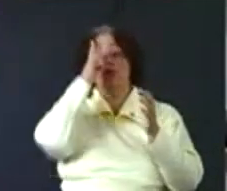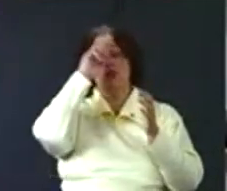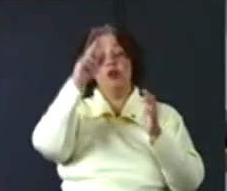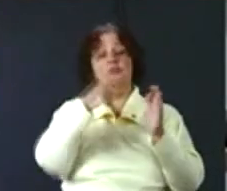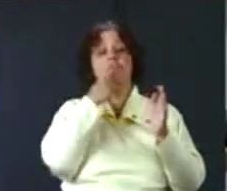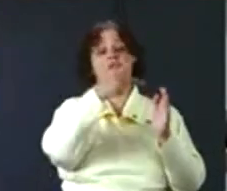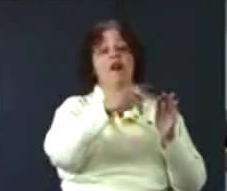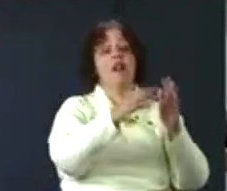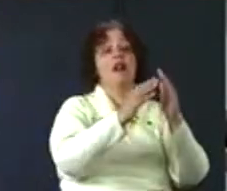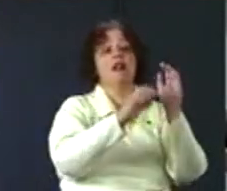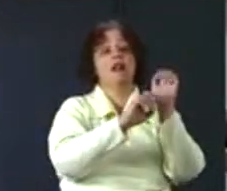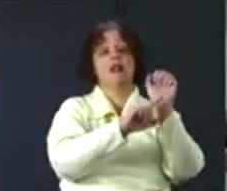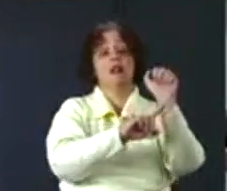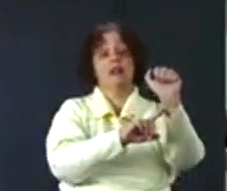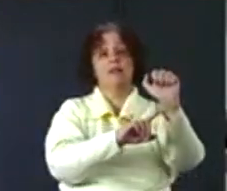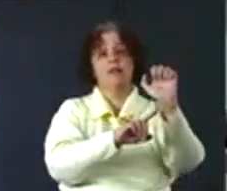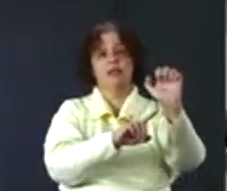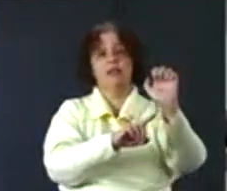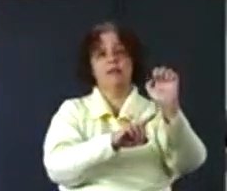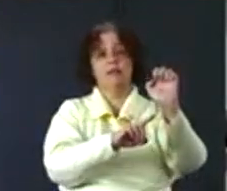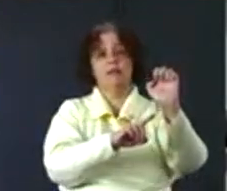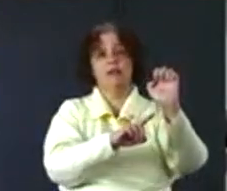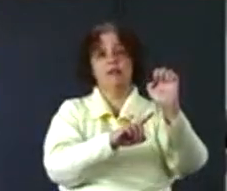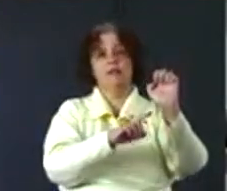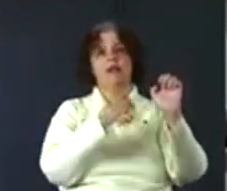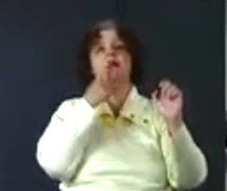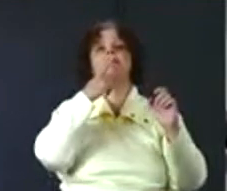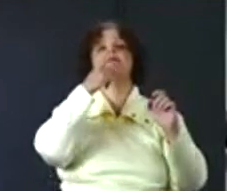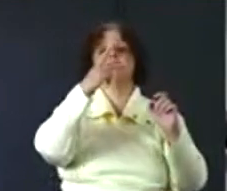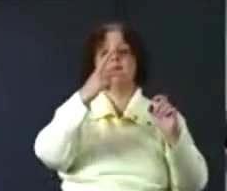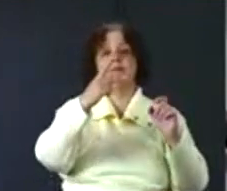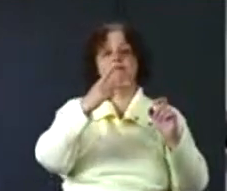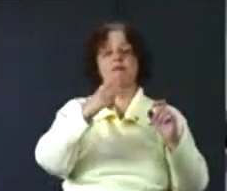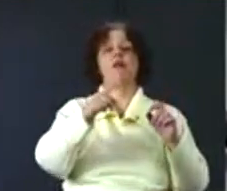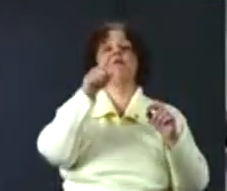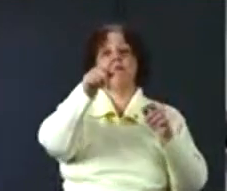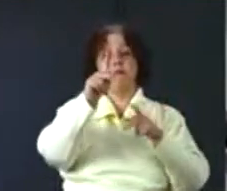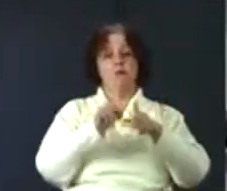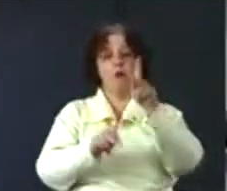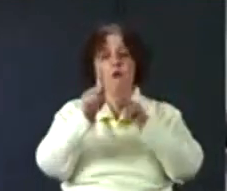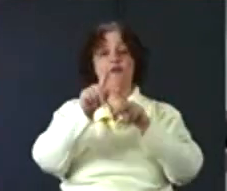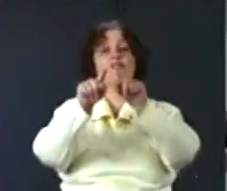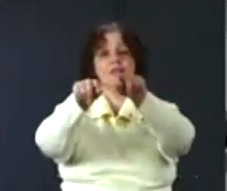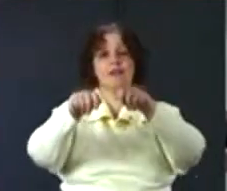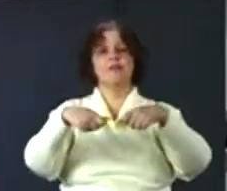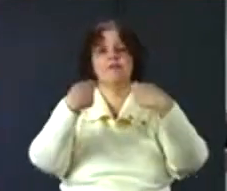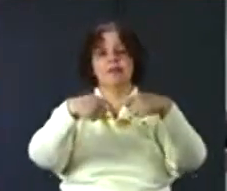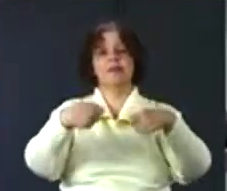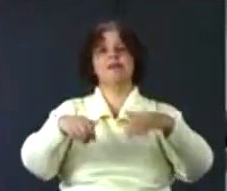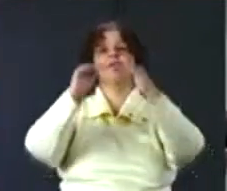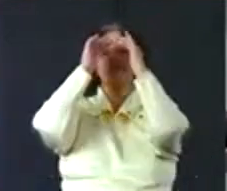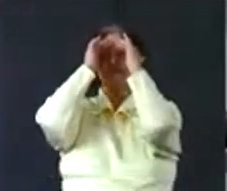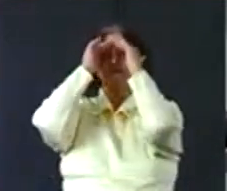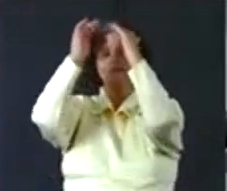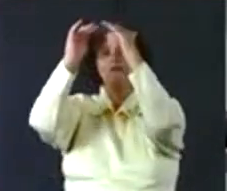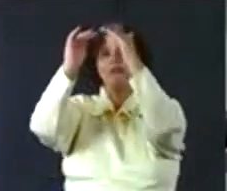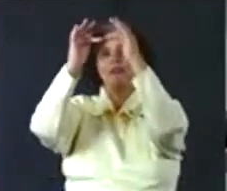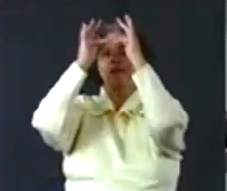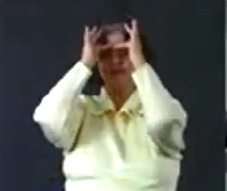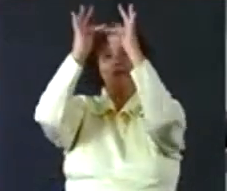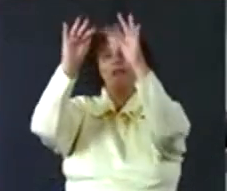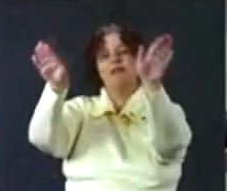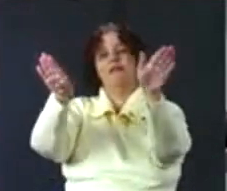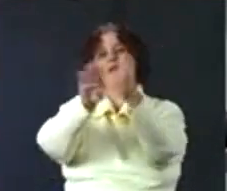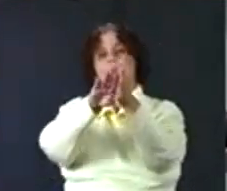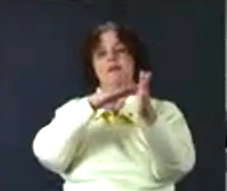que está enfrentando a tribulação, que ela precisa ser fiel até a morte. E ele então,